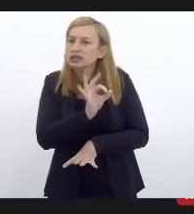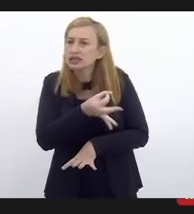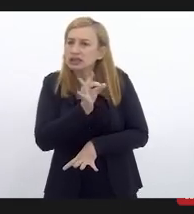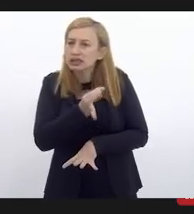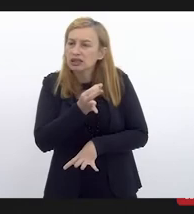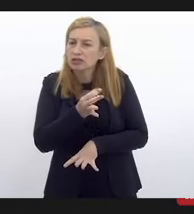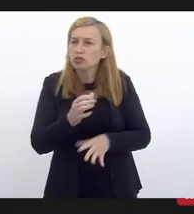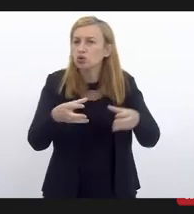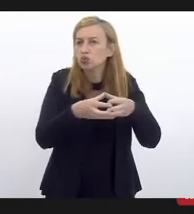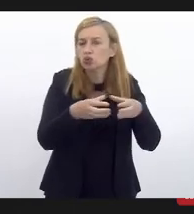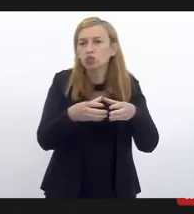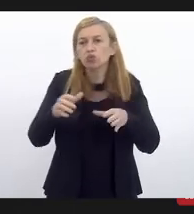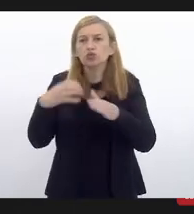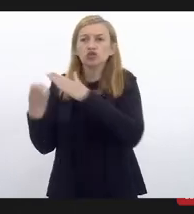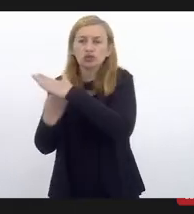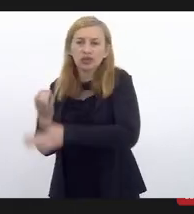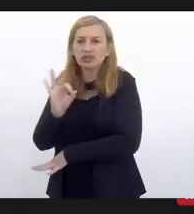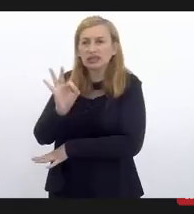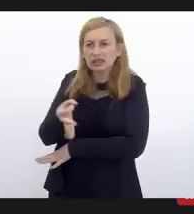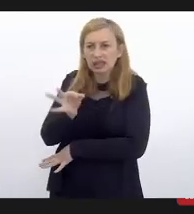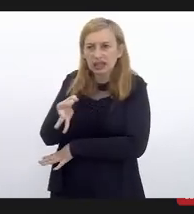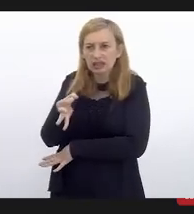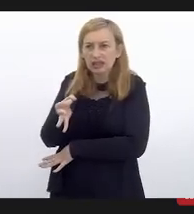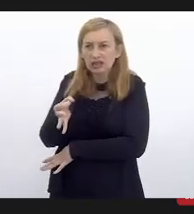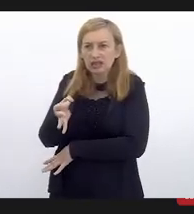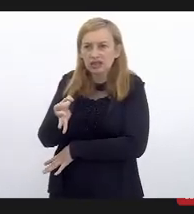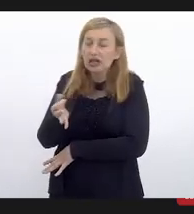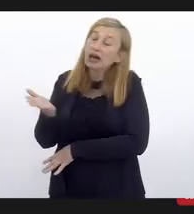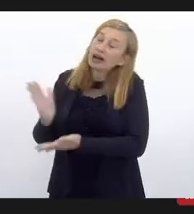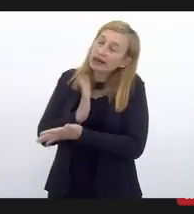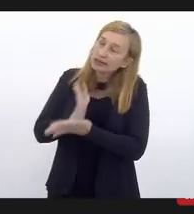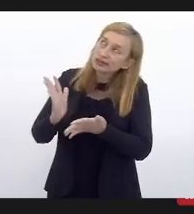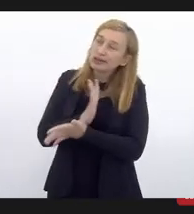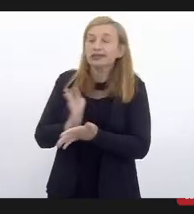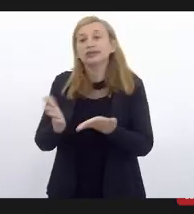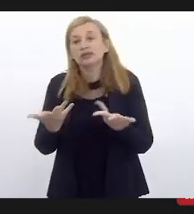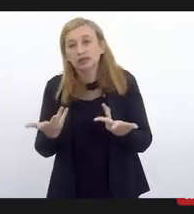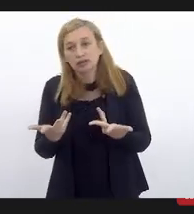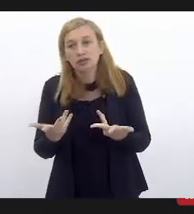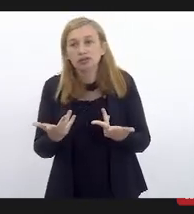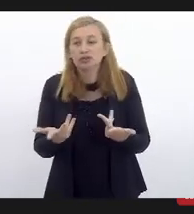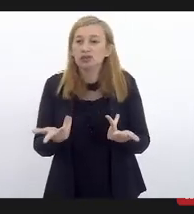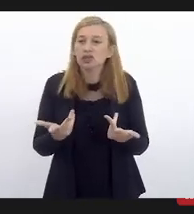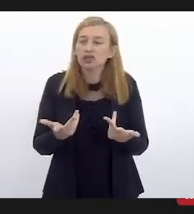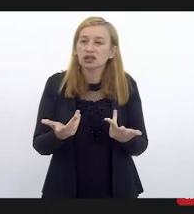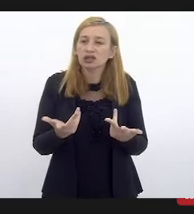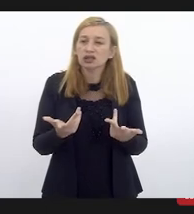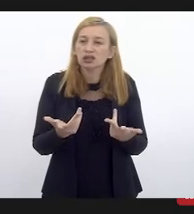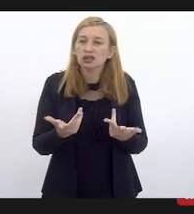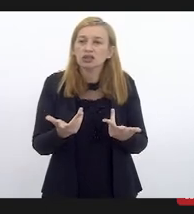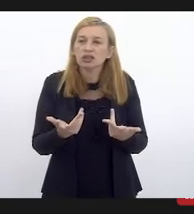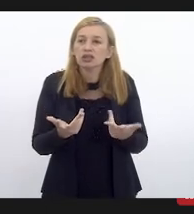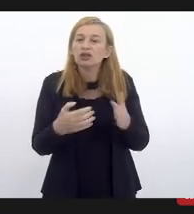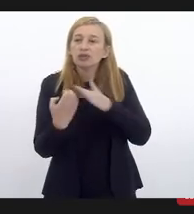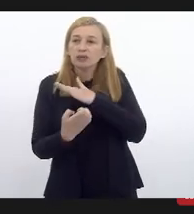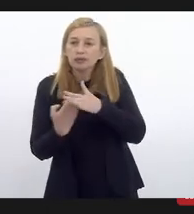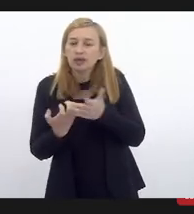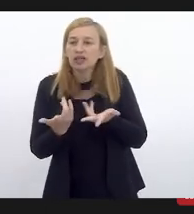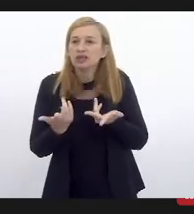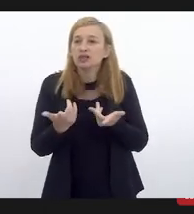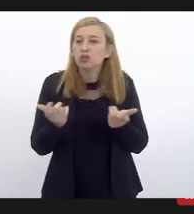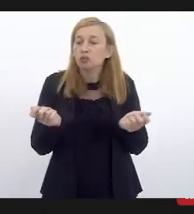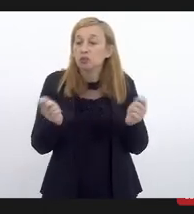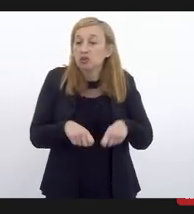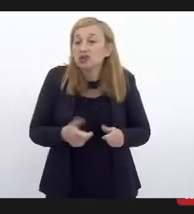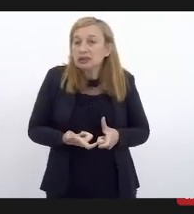grupo de empresas ou uma empresa específica, e às vezes até a despeito de ter uma, de ser empresas com grande